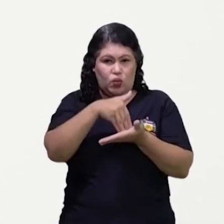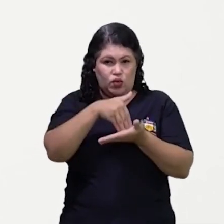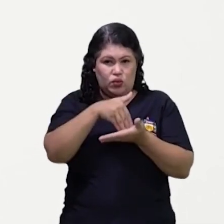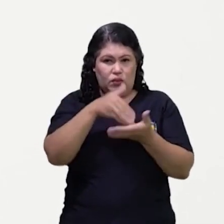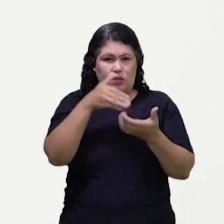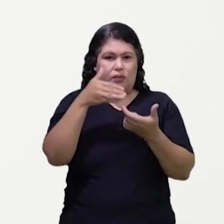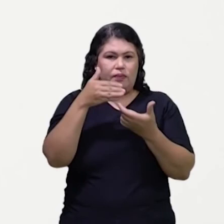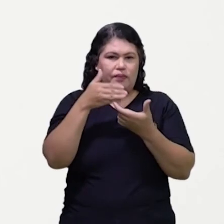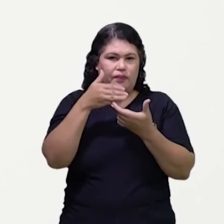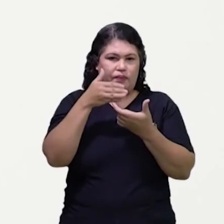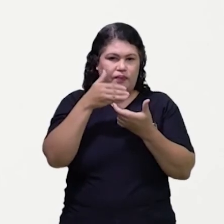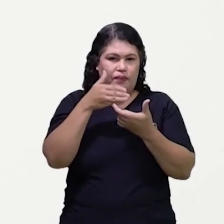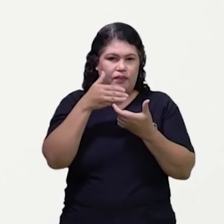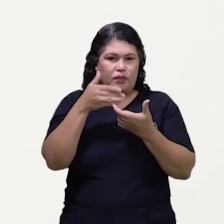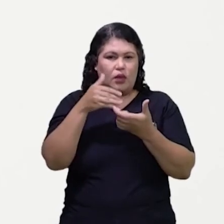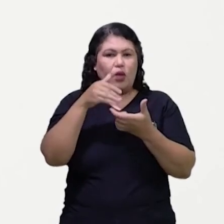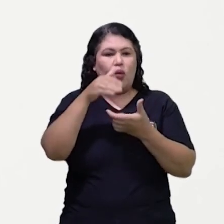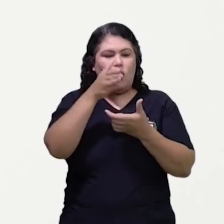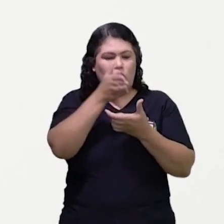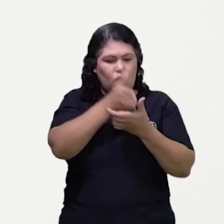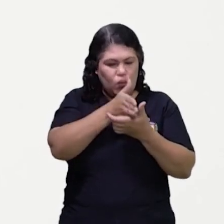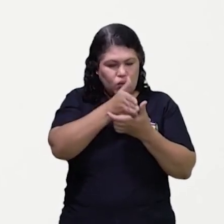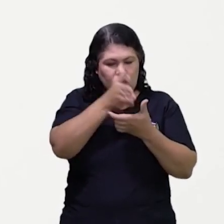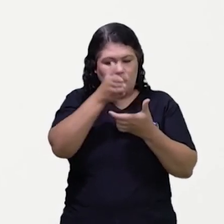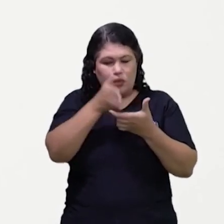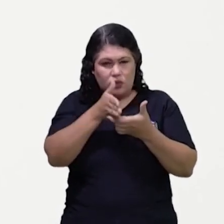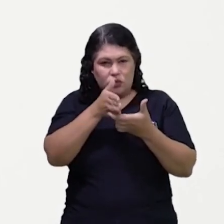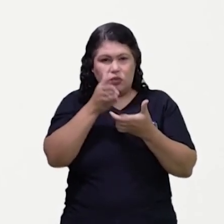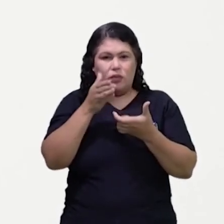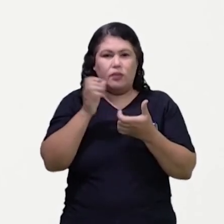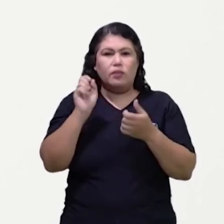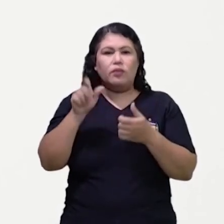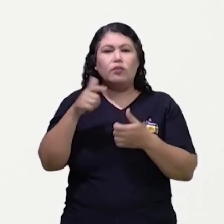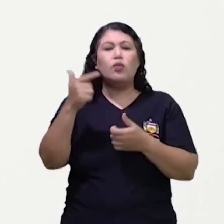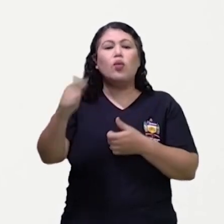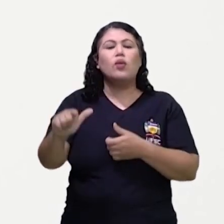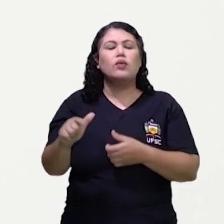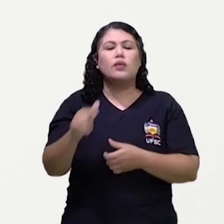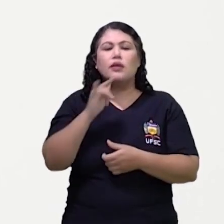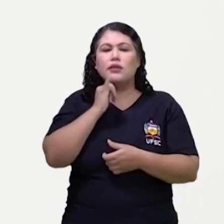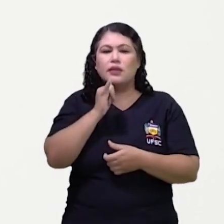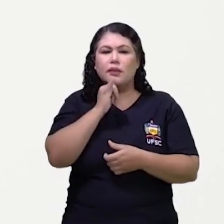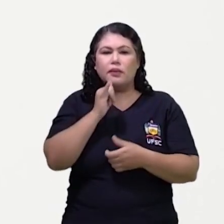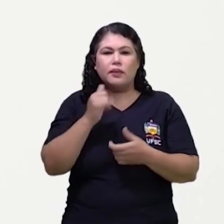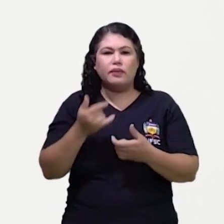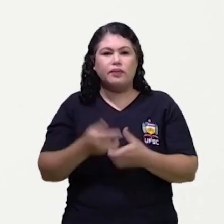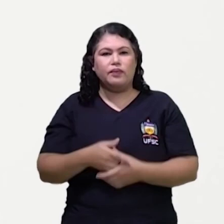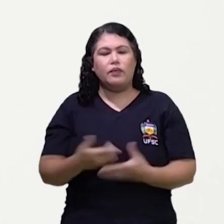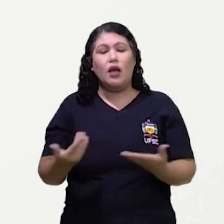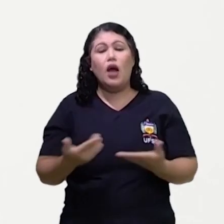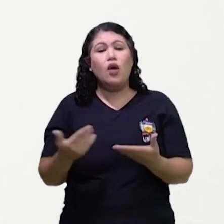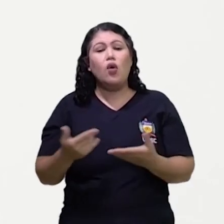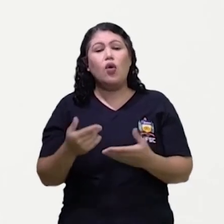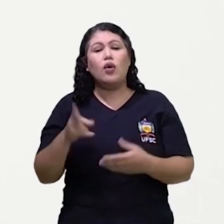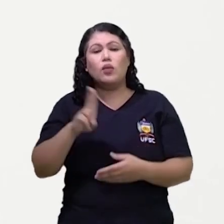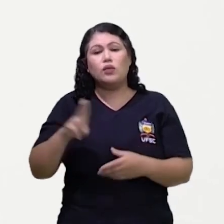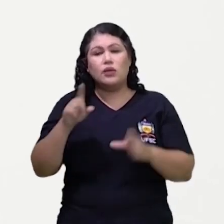penúltima, ok? Última, penúltima. Próximo exemplo. Agora com